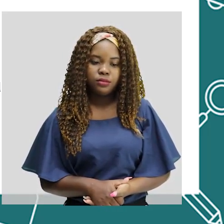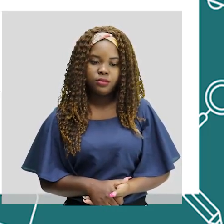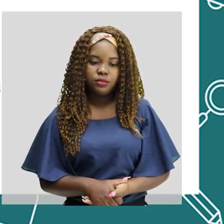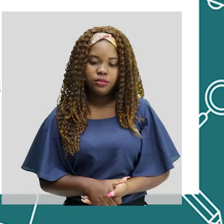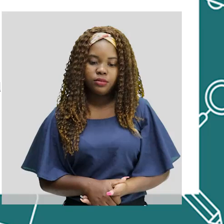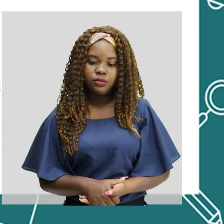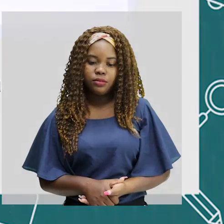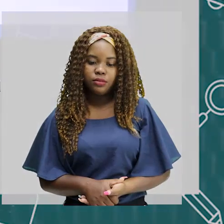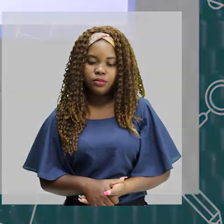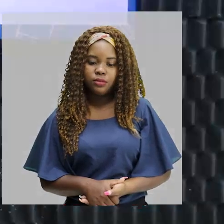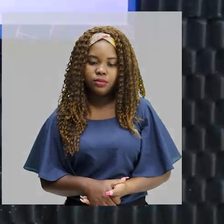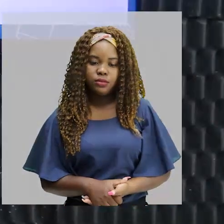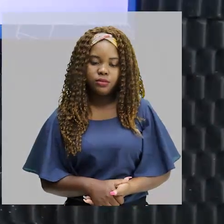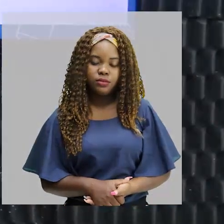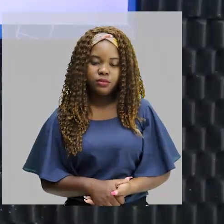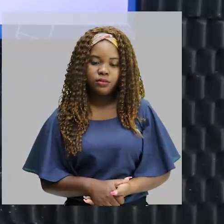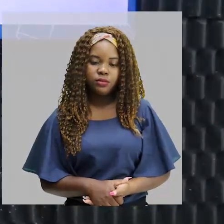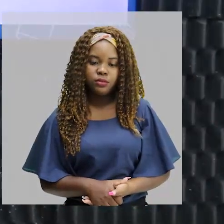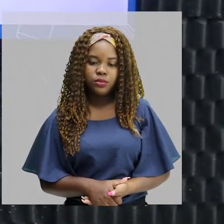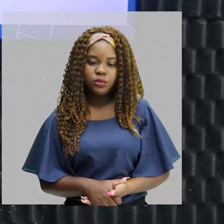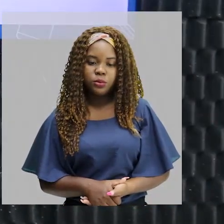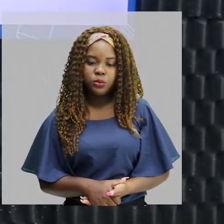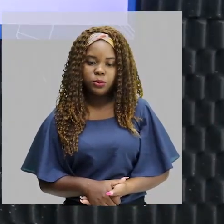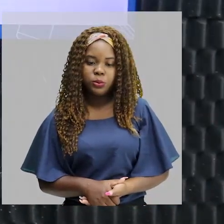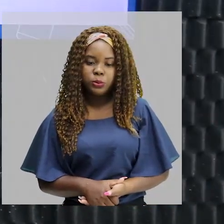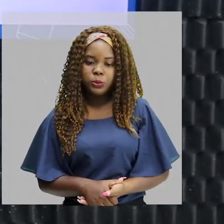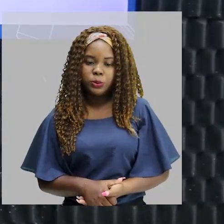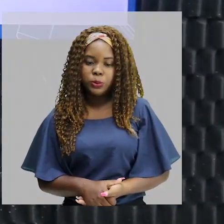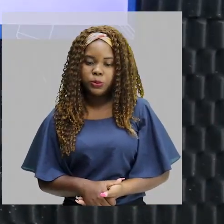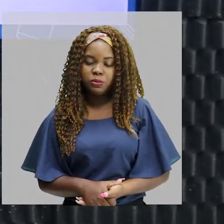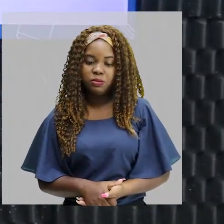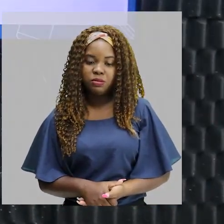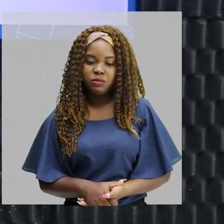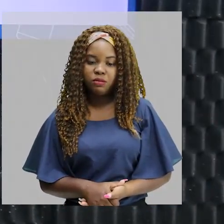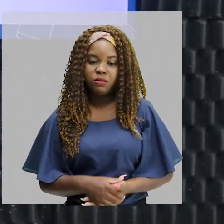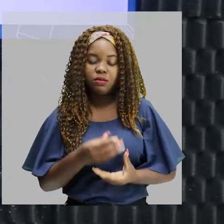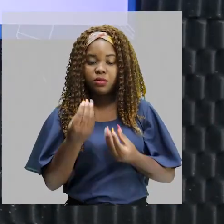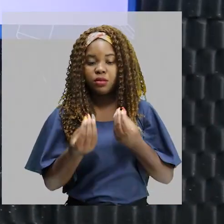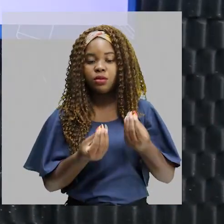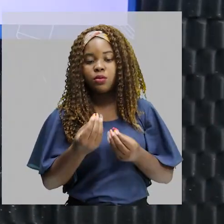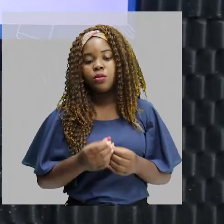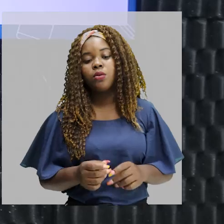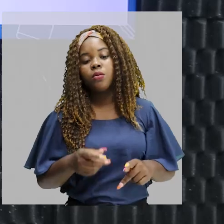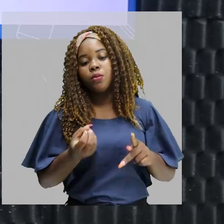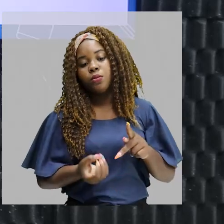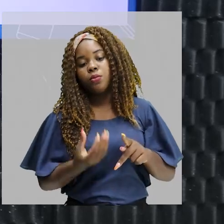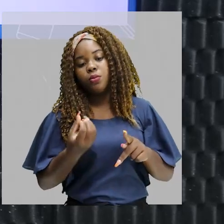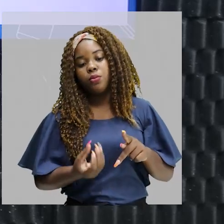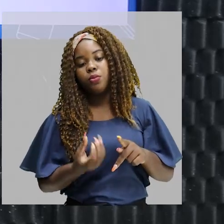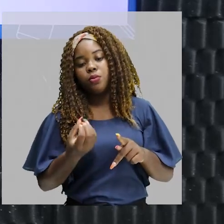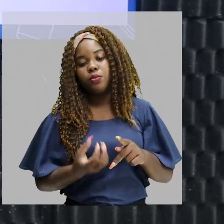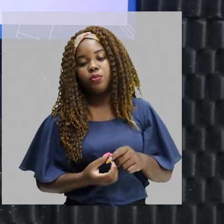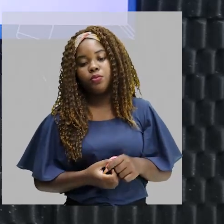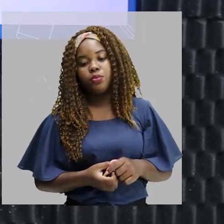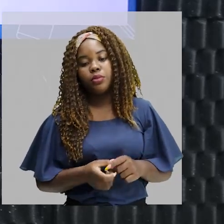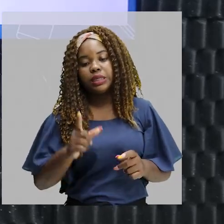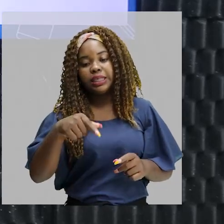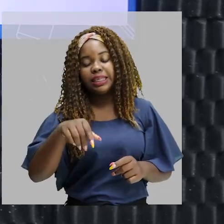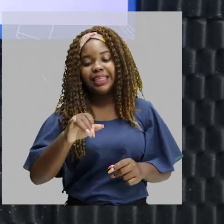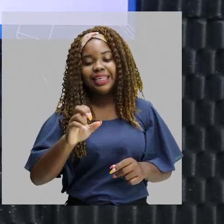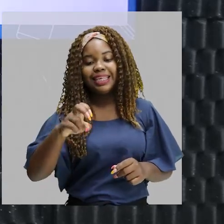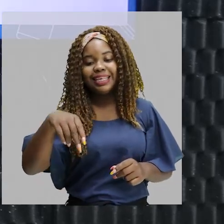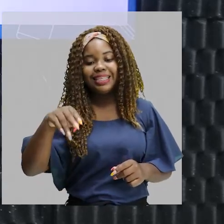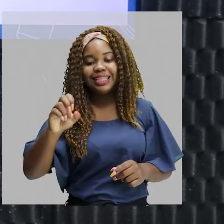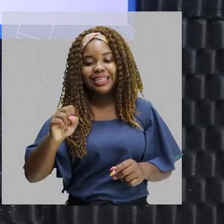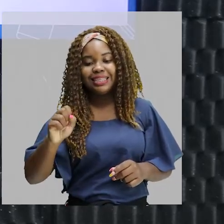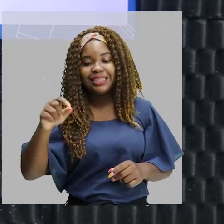que ou seja quem for, tá? Então, a forma plural quienes quiera é